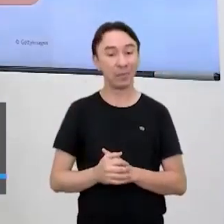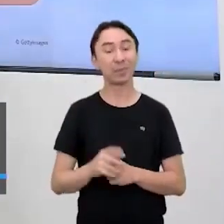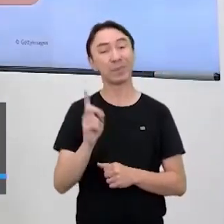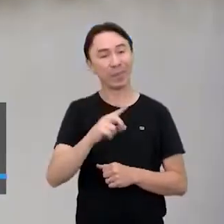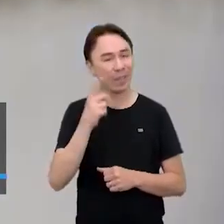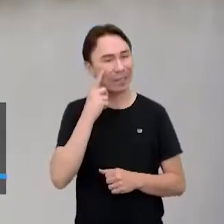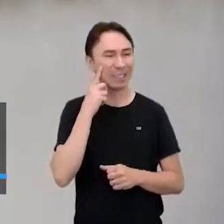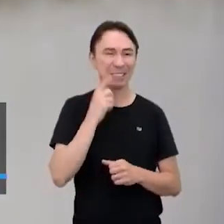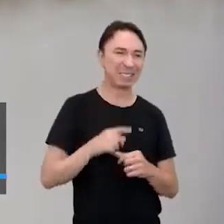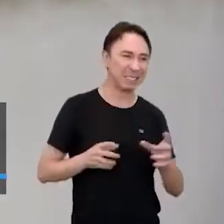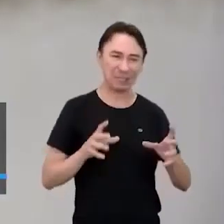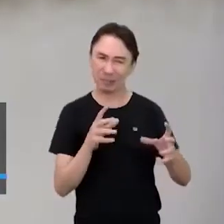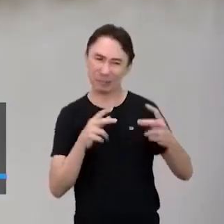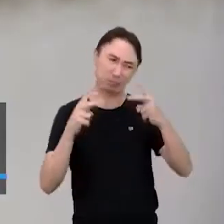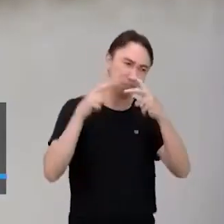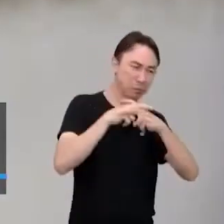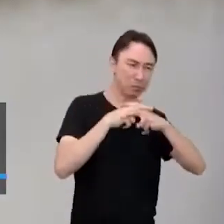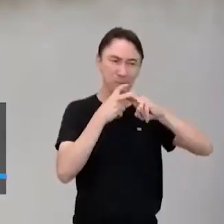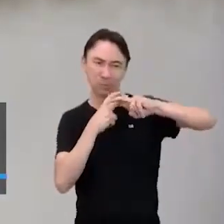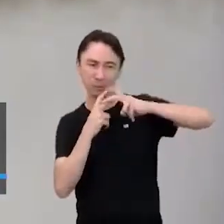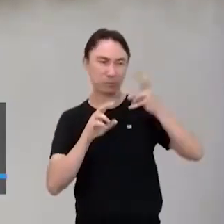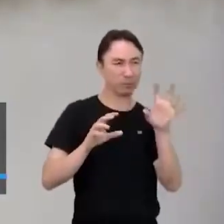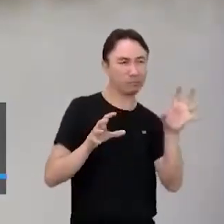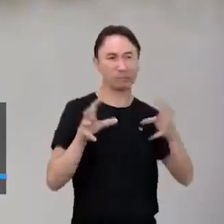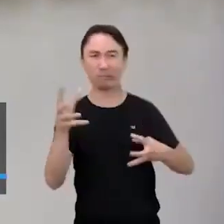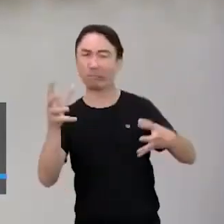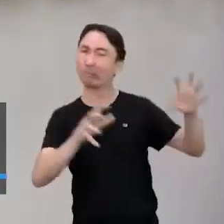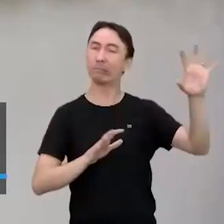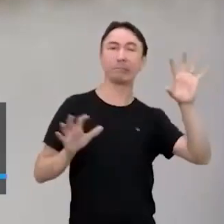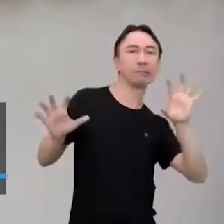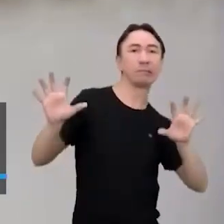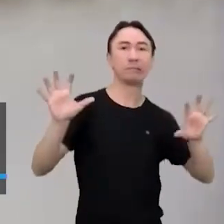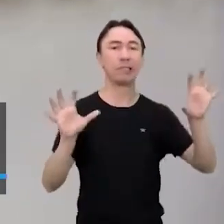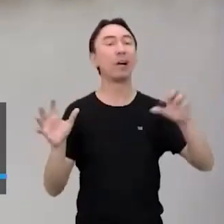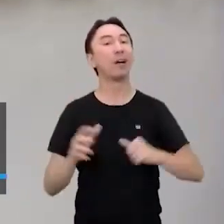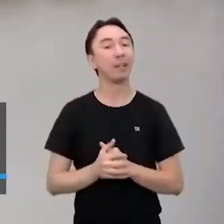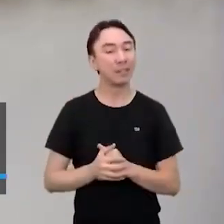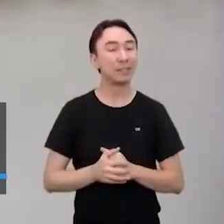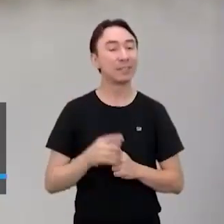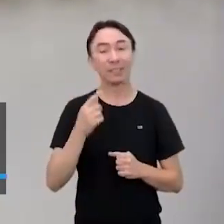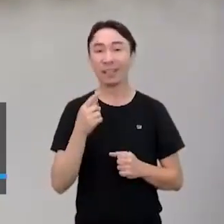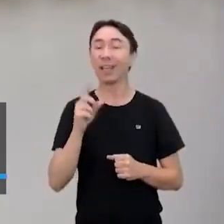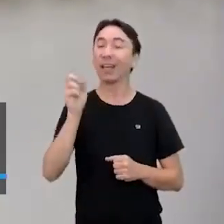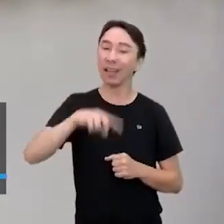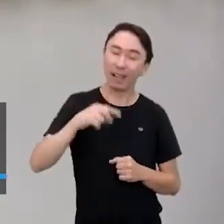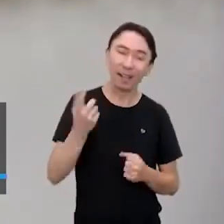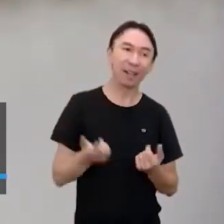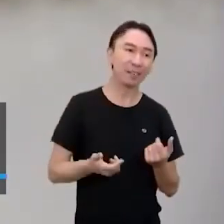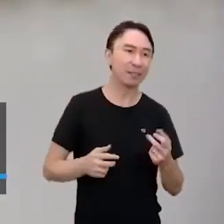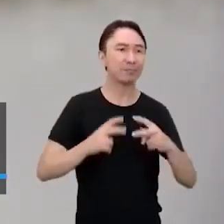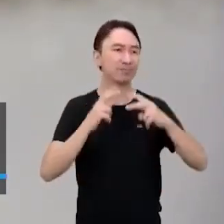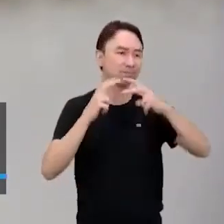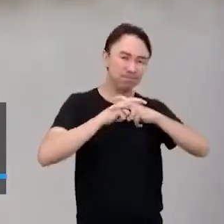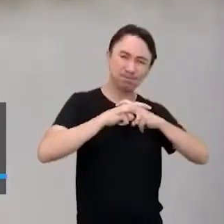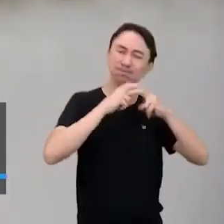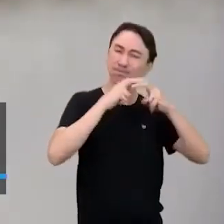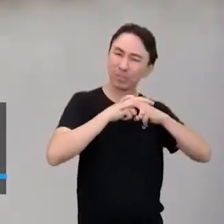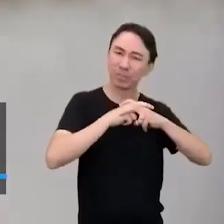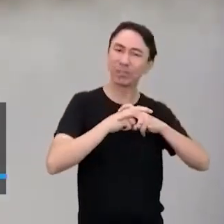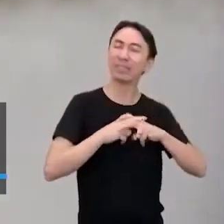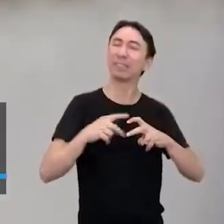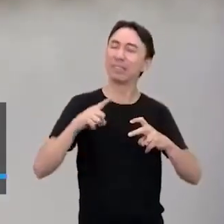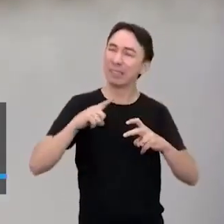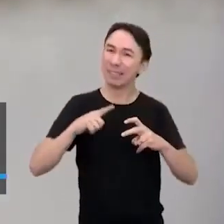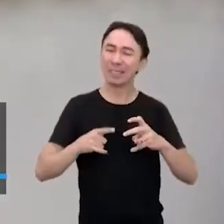tem isso. Então, quando a gente está falando desse tipo de luta, a gente consegue perceber que ele tem esse ar, essa questão estética